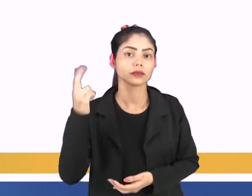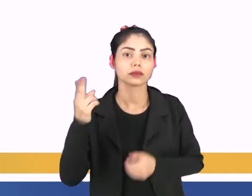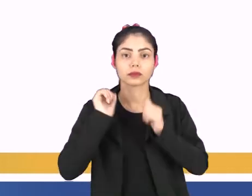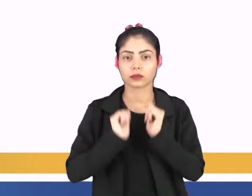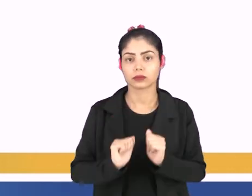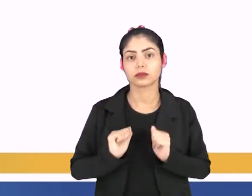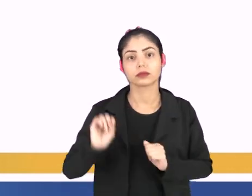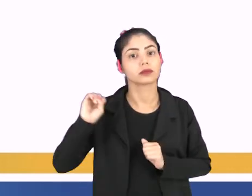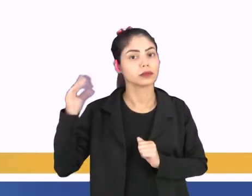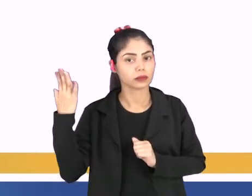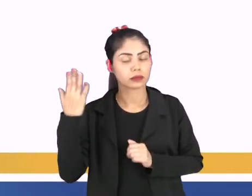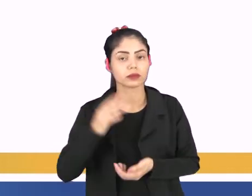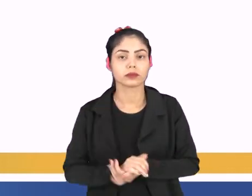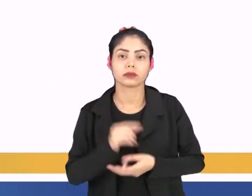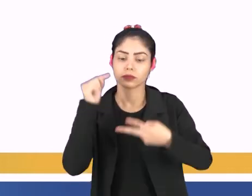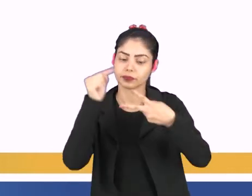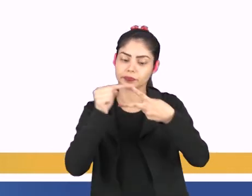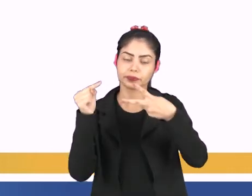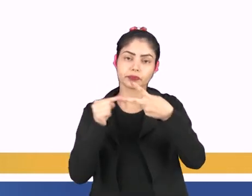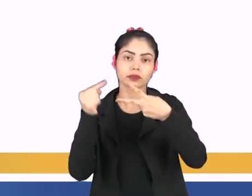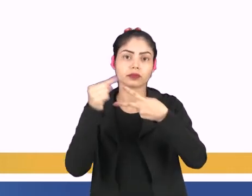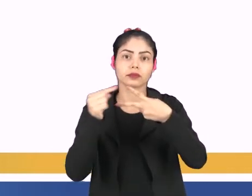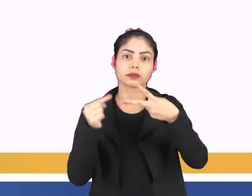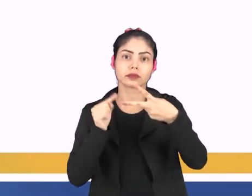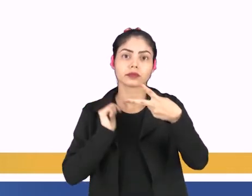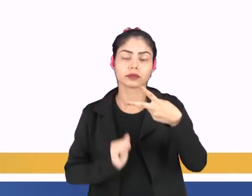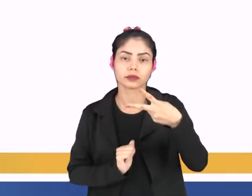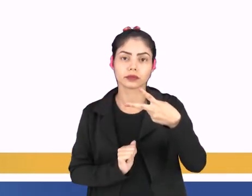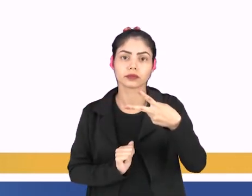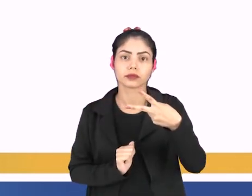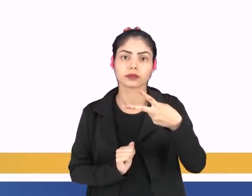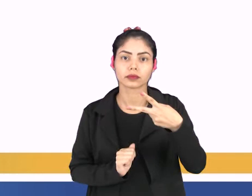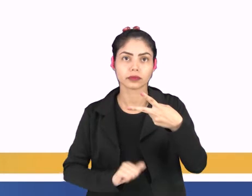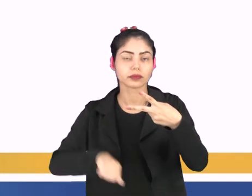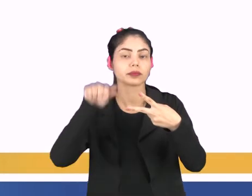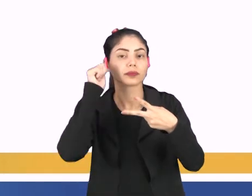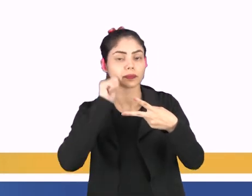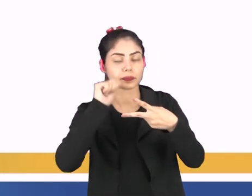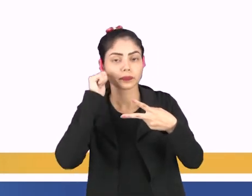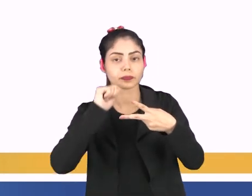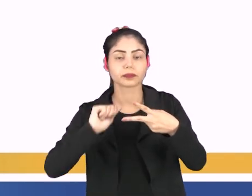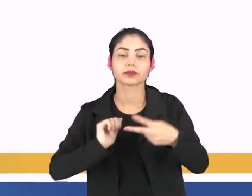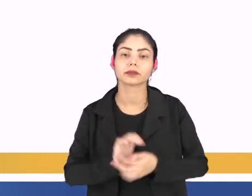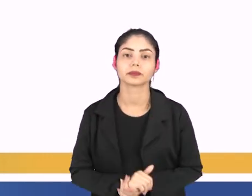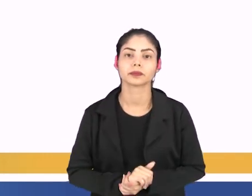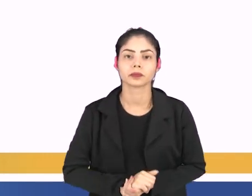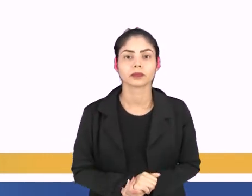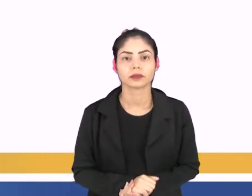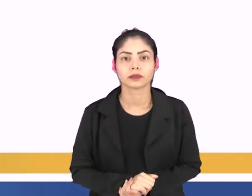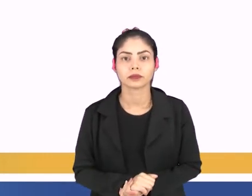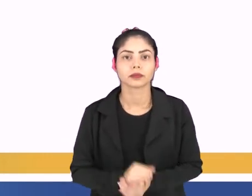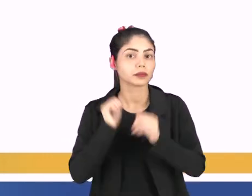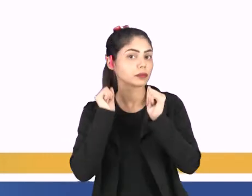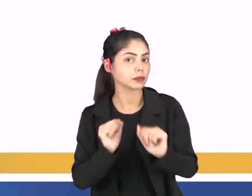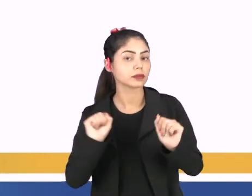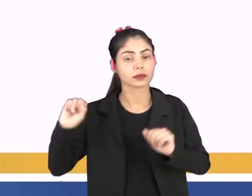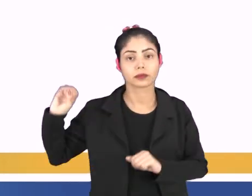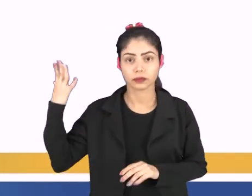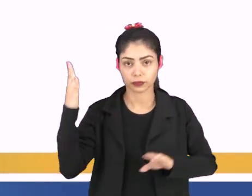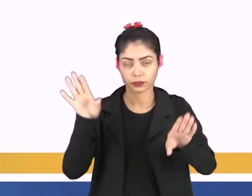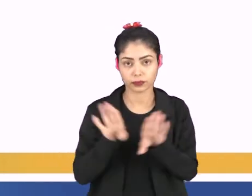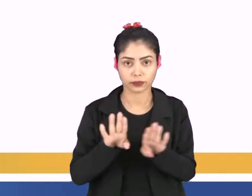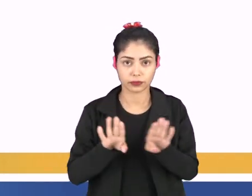pode acontecer de nas 2 gravidezes acontecerem do sexo feminino. Pode acontecer